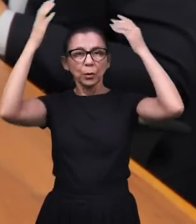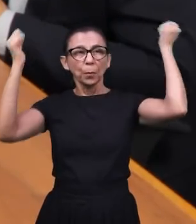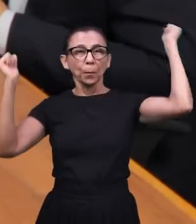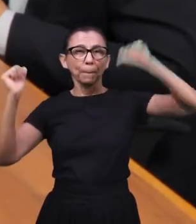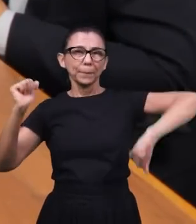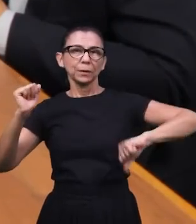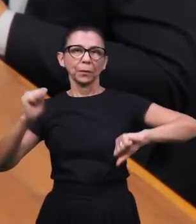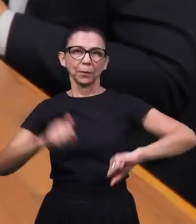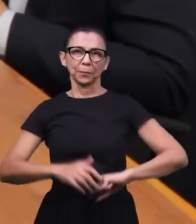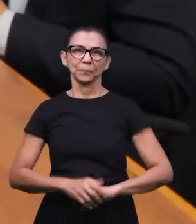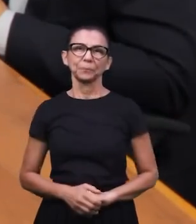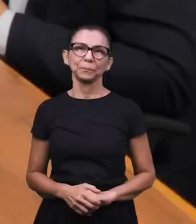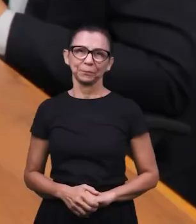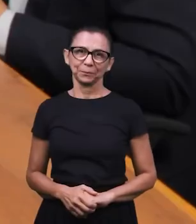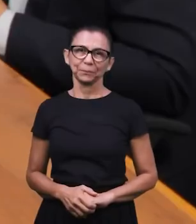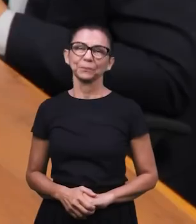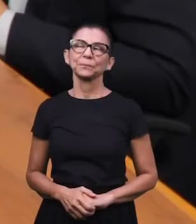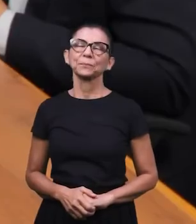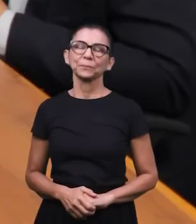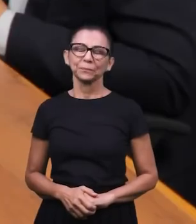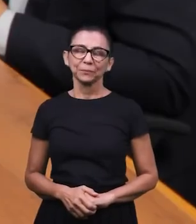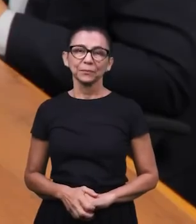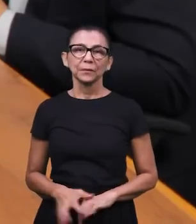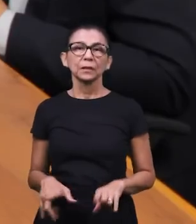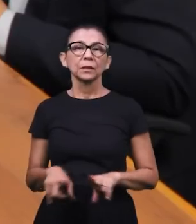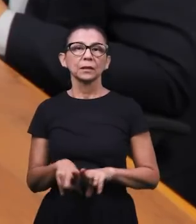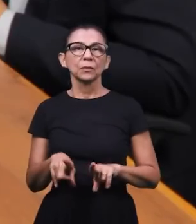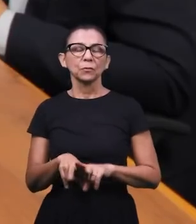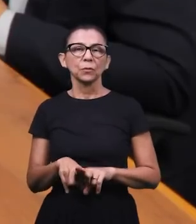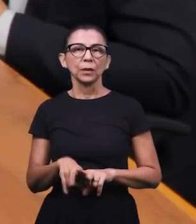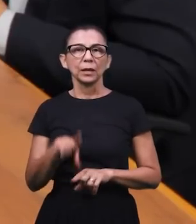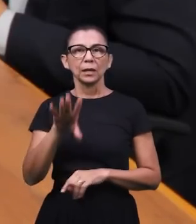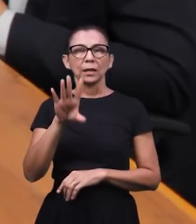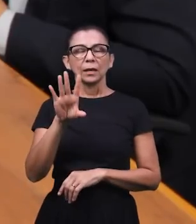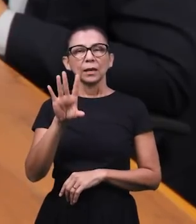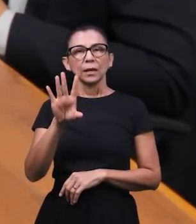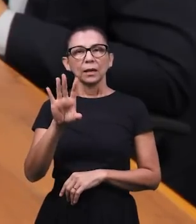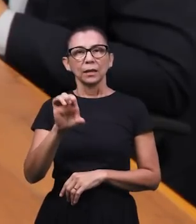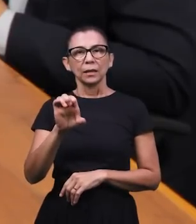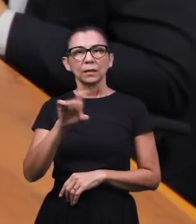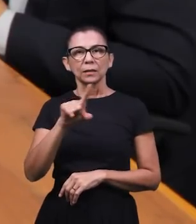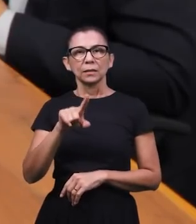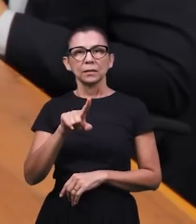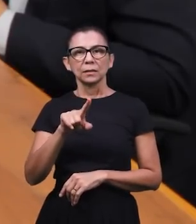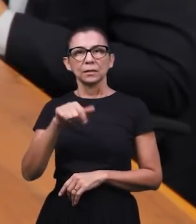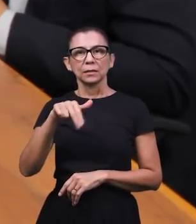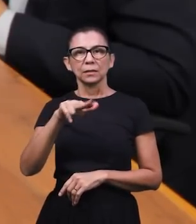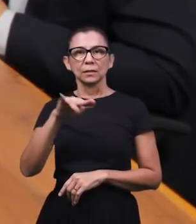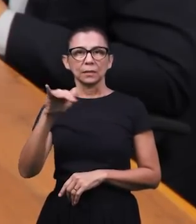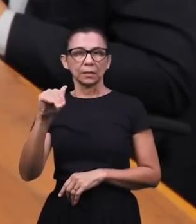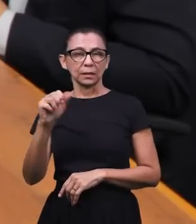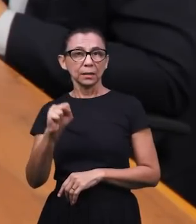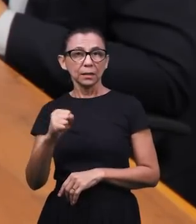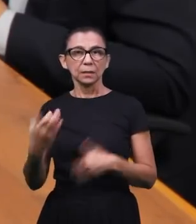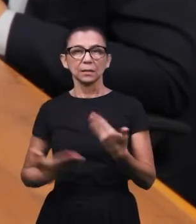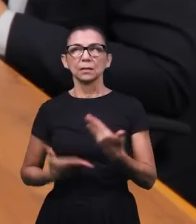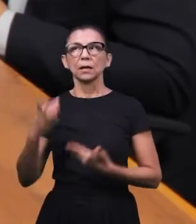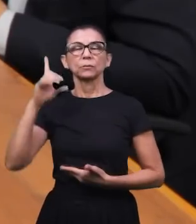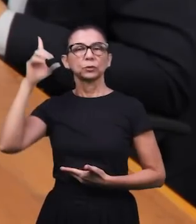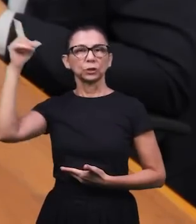os piores reis que a Bíblia tem. Ele foi filho de Ezequias foi um servo de Deus, serviu ao